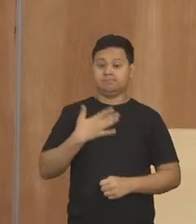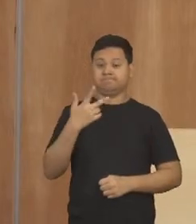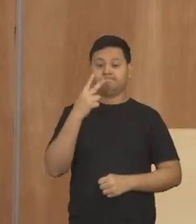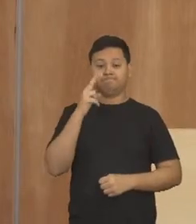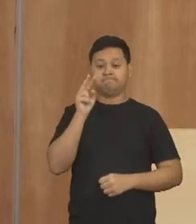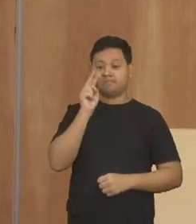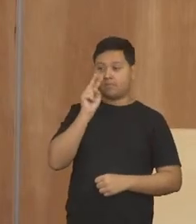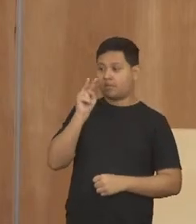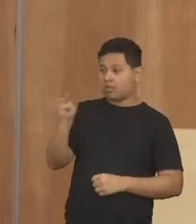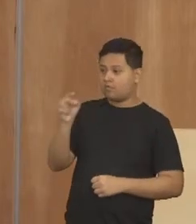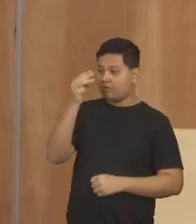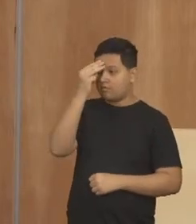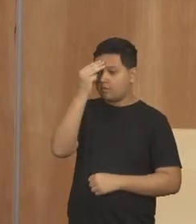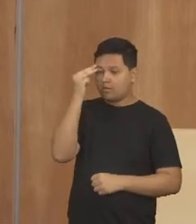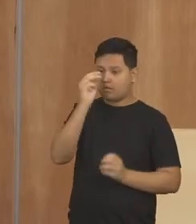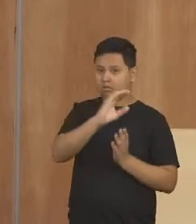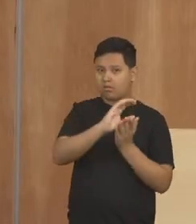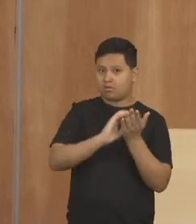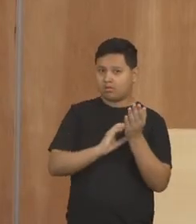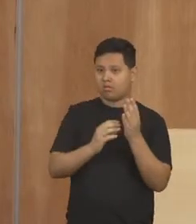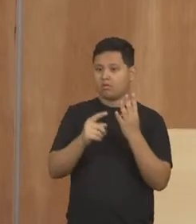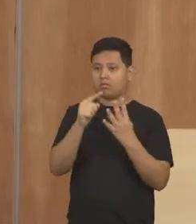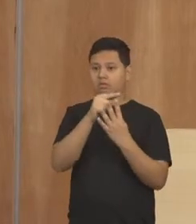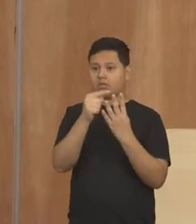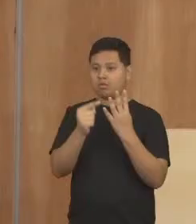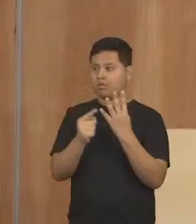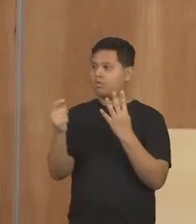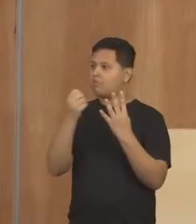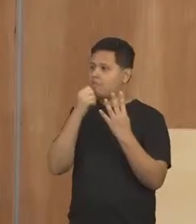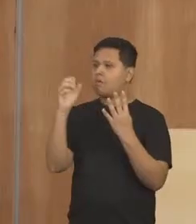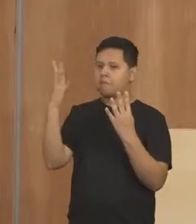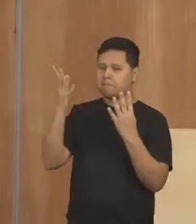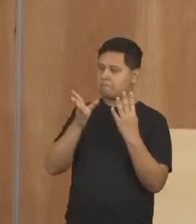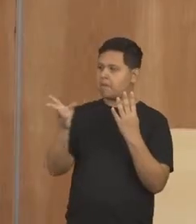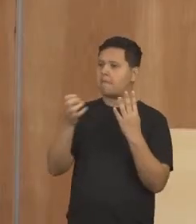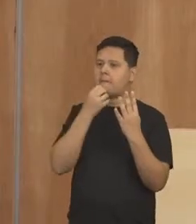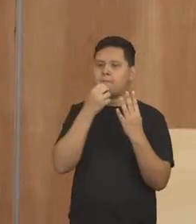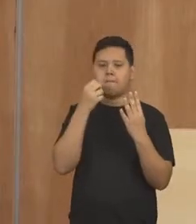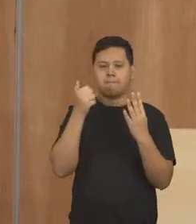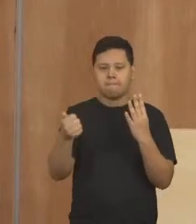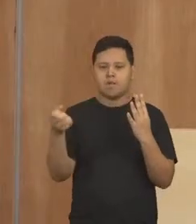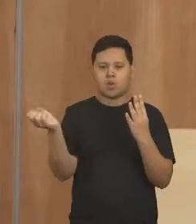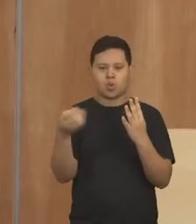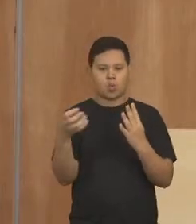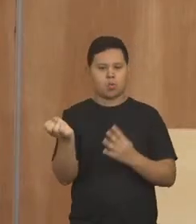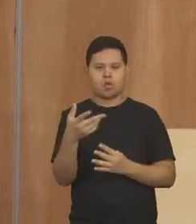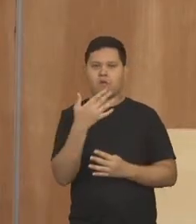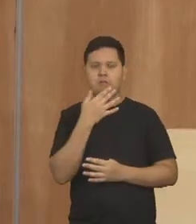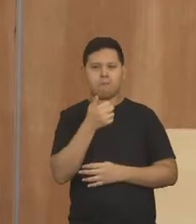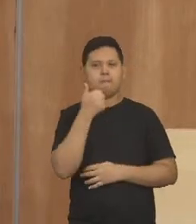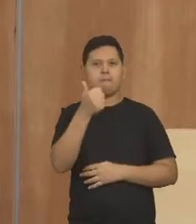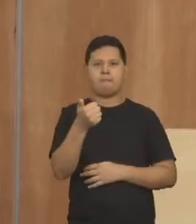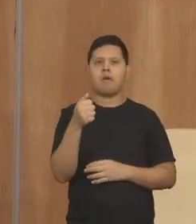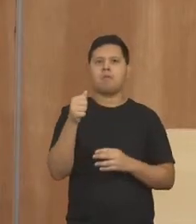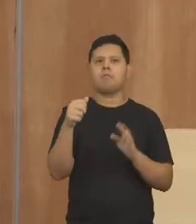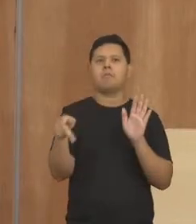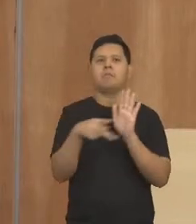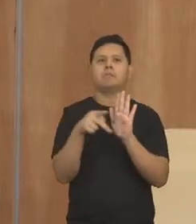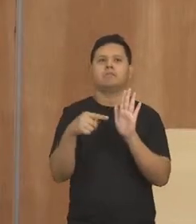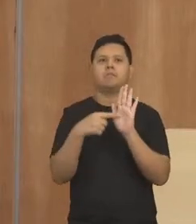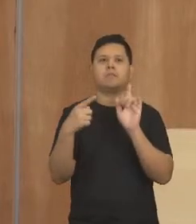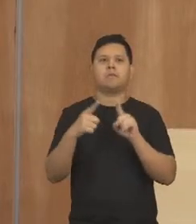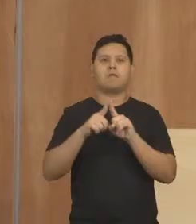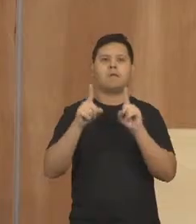da vereadora Maria Amélia, a emenda 4, que é uma ótima emenda, vereadora, parabéns, traz inovações positivas para o projeto, mas